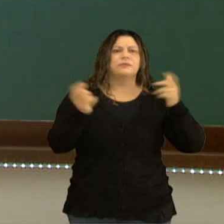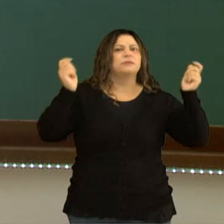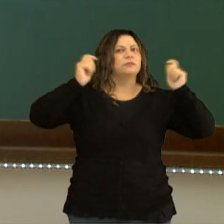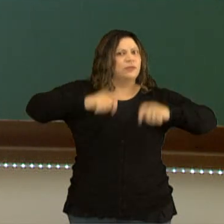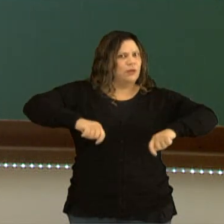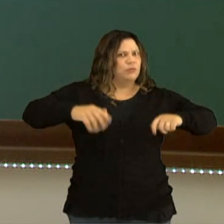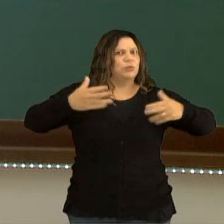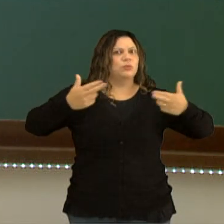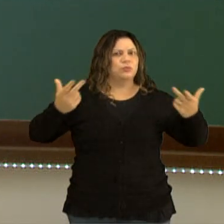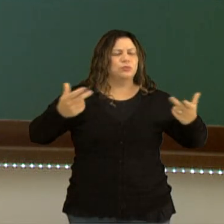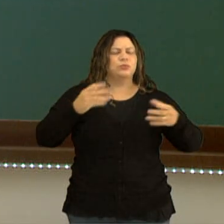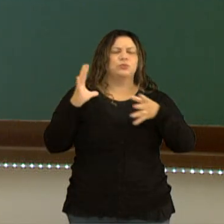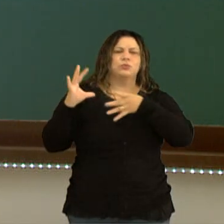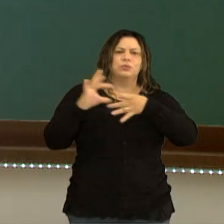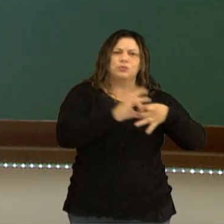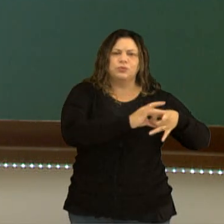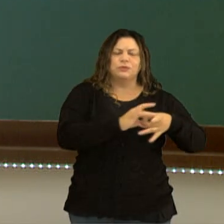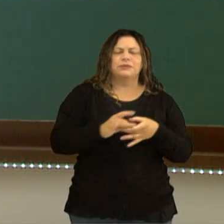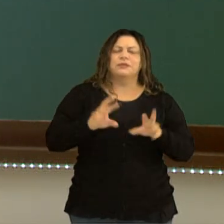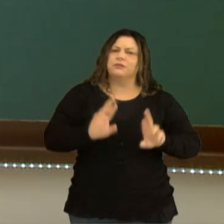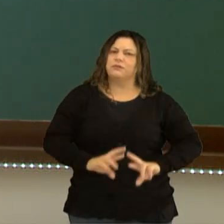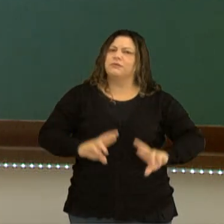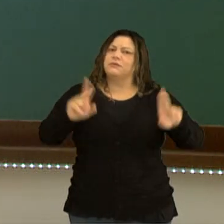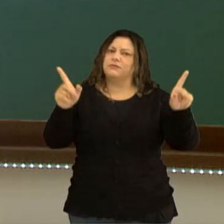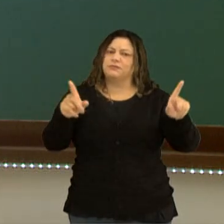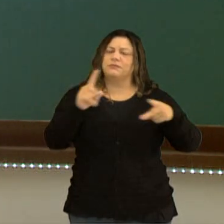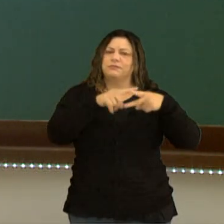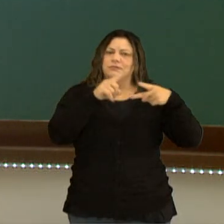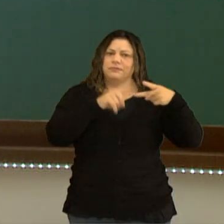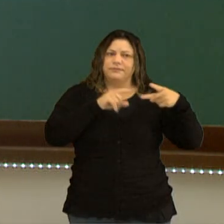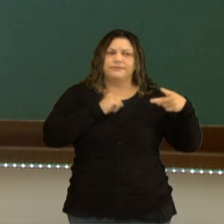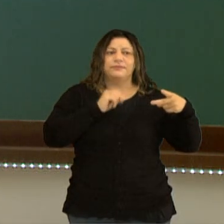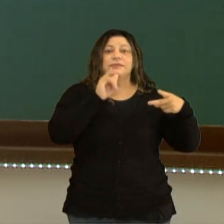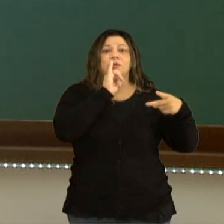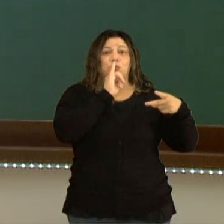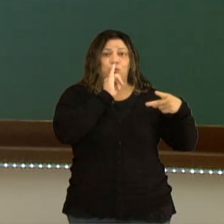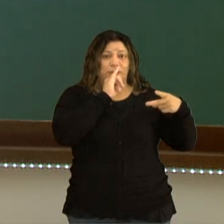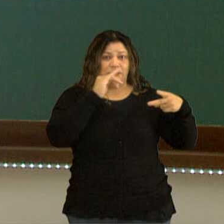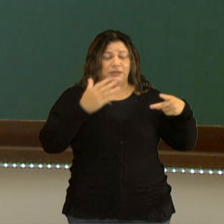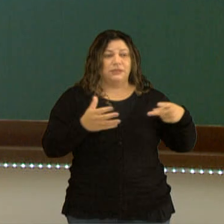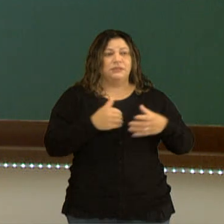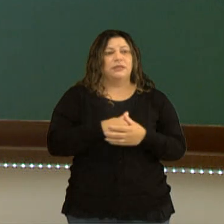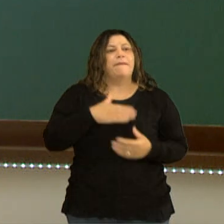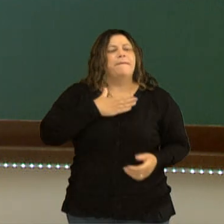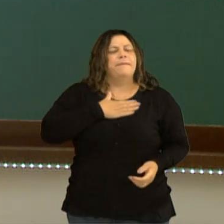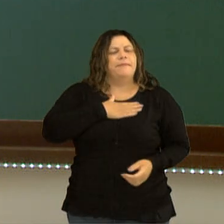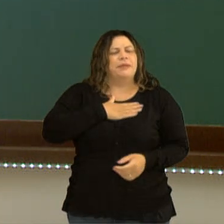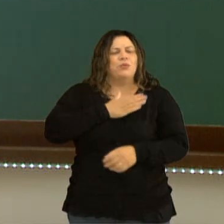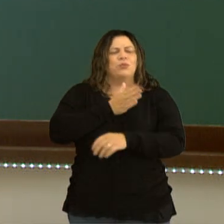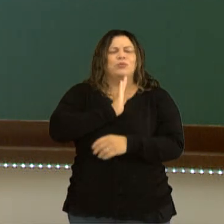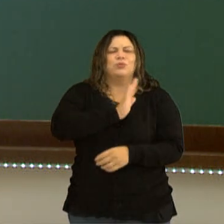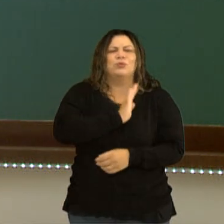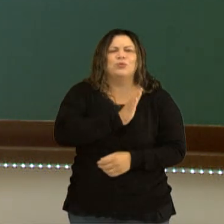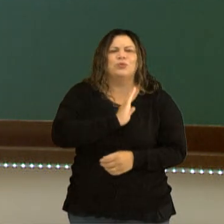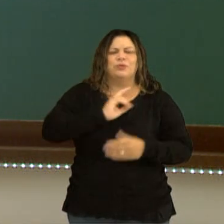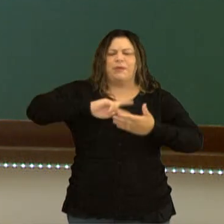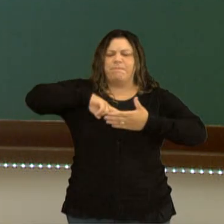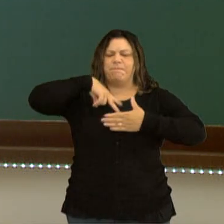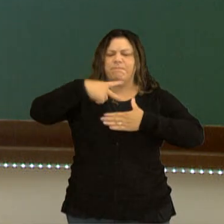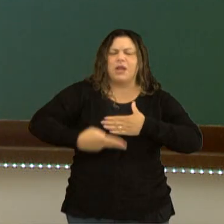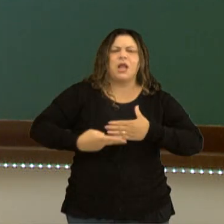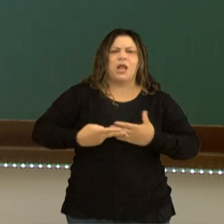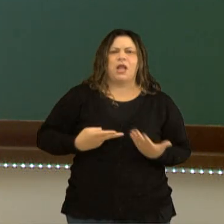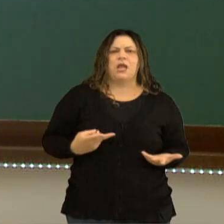possui um conectivo. Essa é a diferença das duas. Nós temos um exemplo aqui. Meu coração tombou na vida,